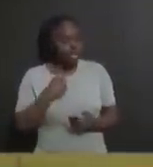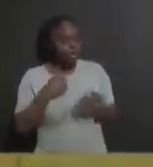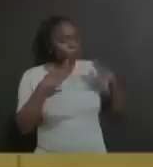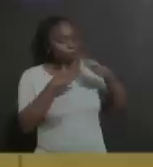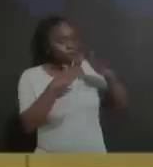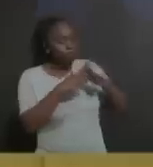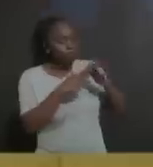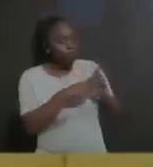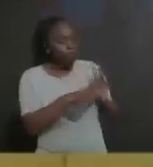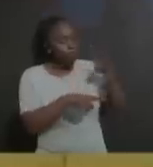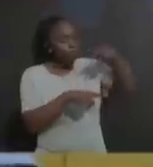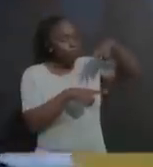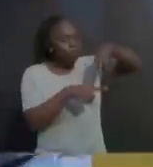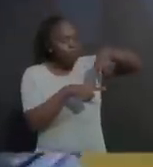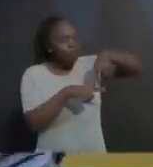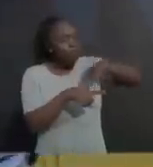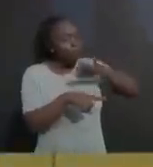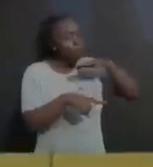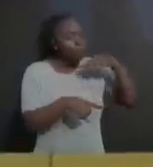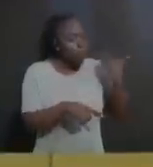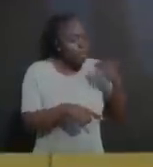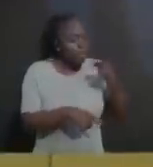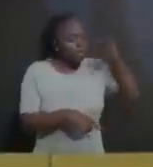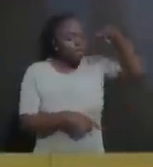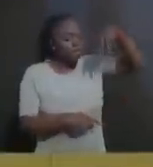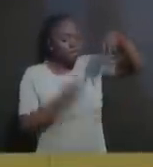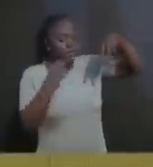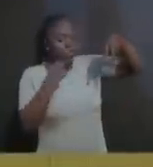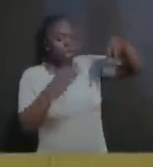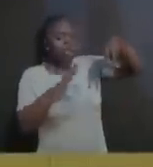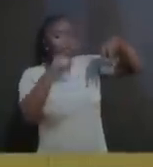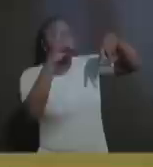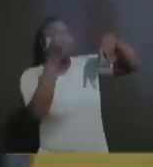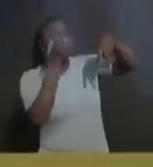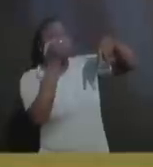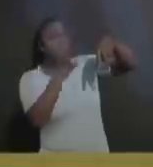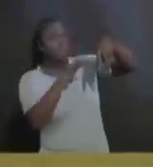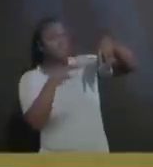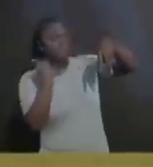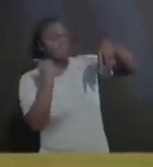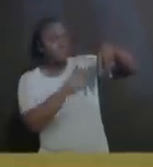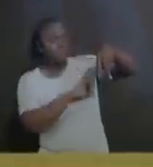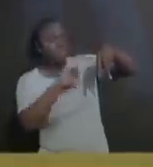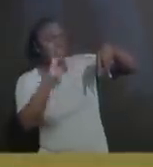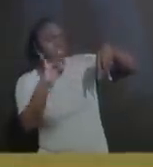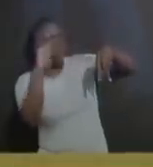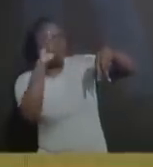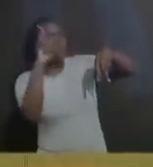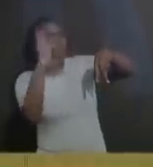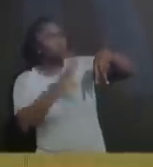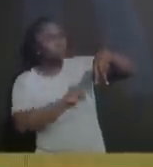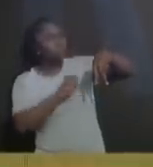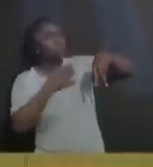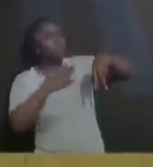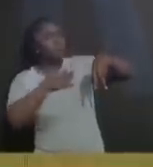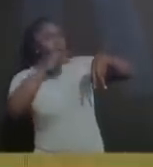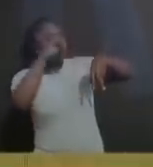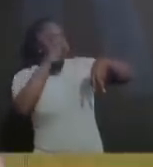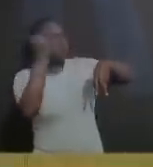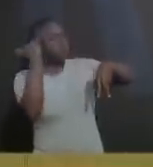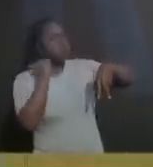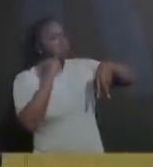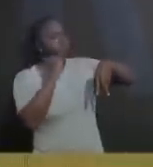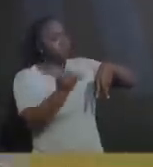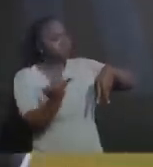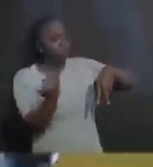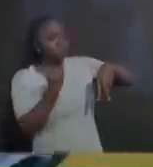morrer. E quando eu cheguei lá em cima, eu falei assim: Deus, eu quero morrer, mas o Senhor ainda me ama. Manda um profeta vir me dizer. De